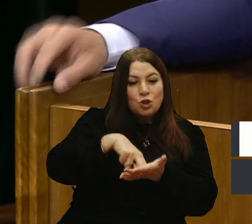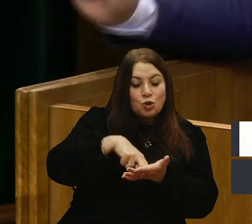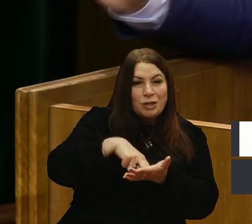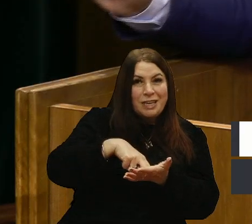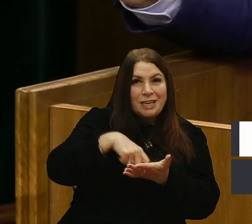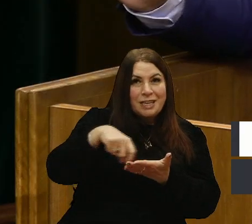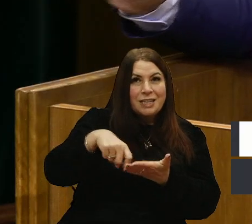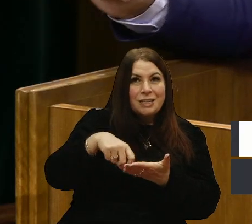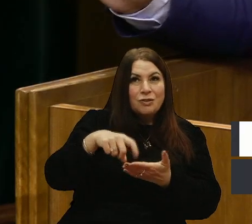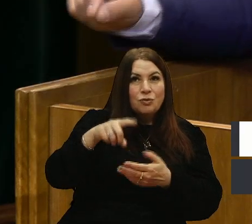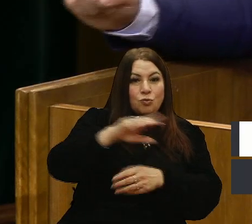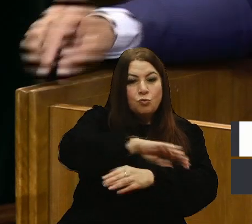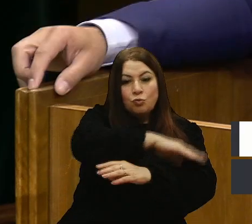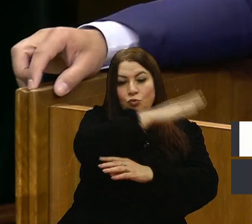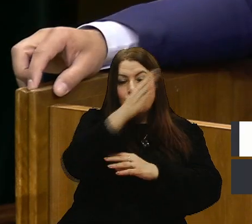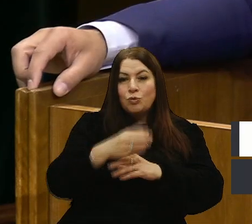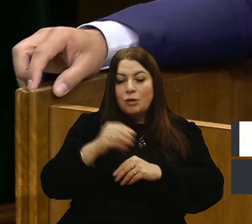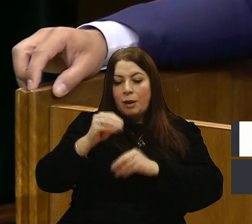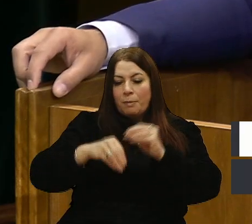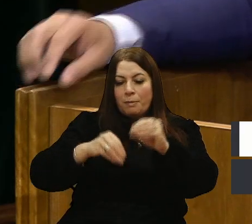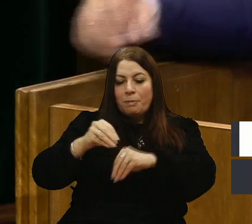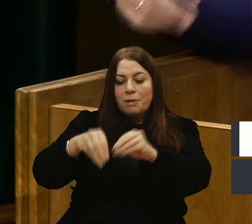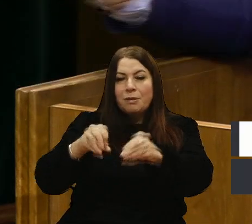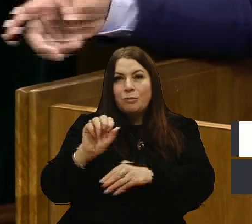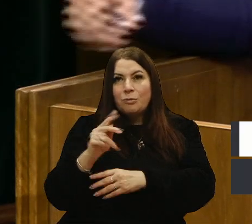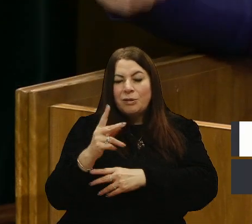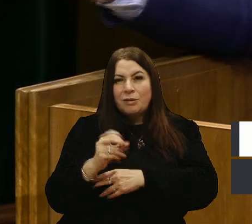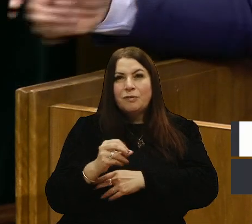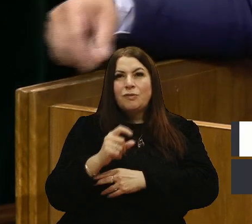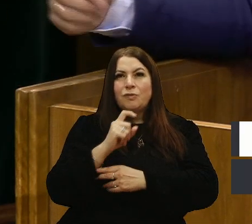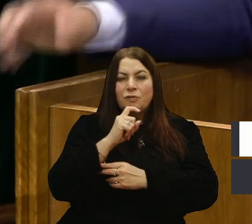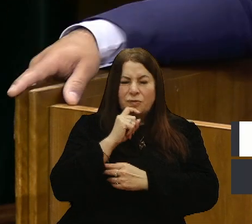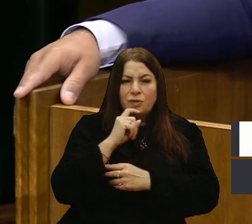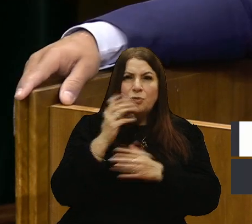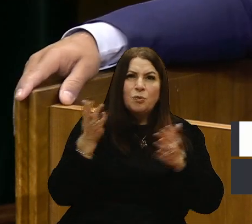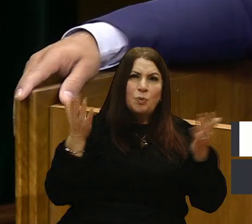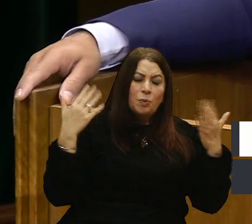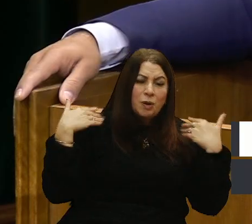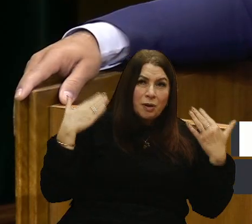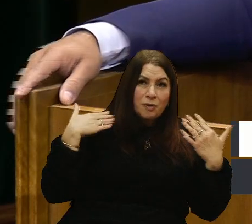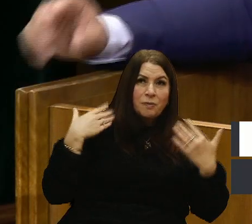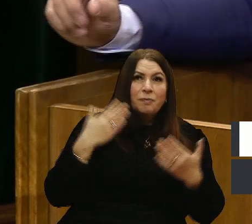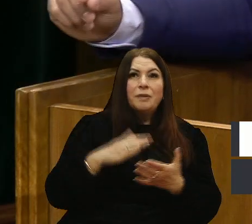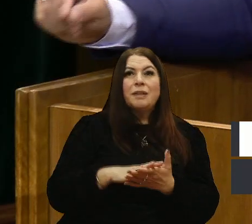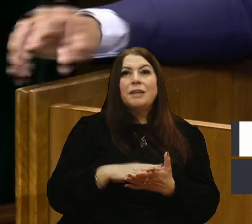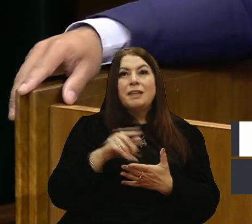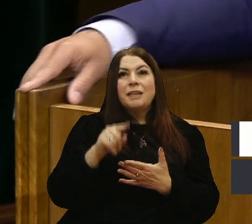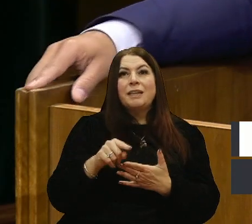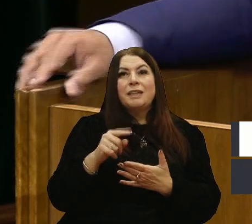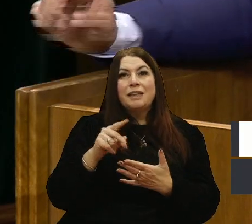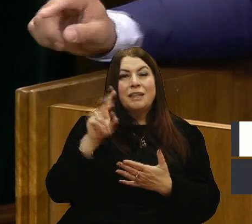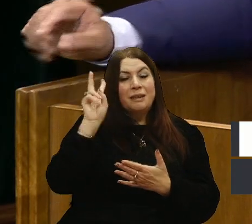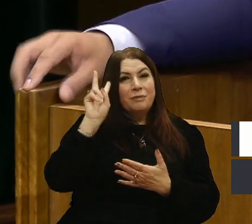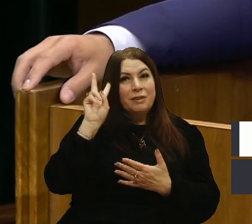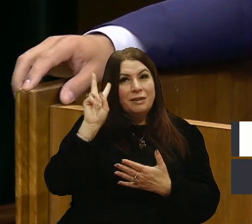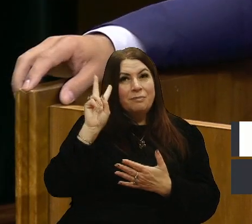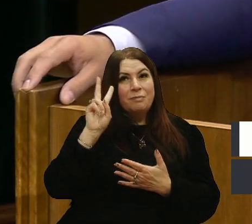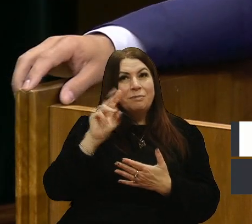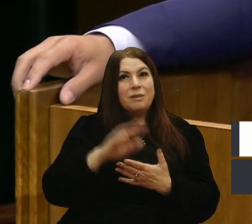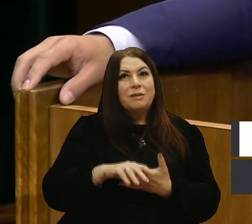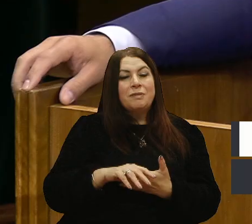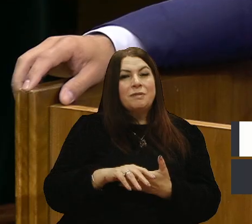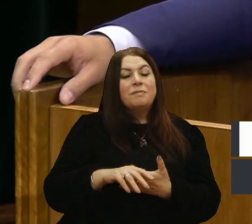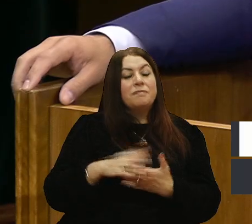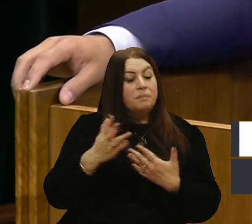lá, o dia inteiro plantando alho, né, com frio, com calorão, né, e é uma recordação, eu disse, não, Fran,